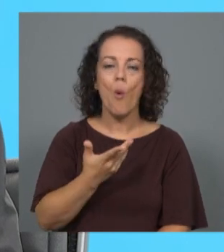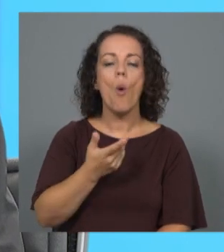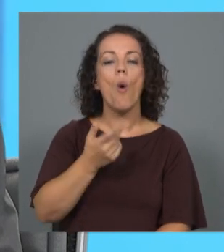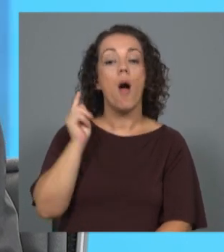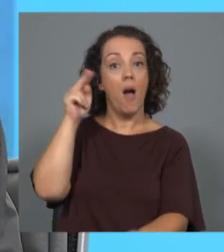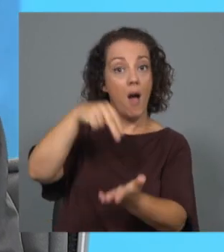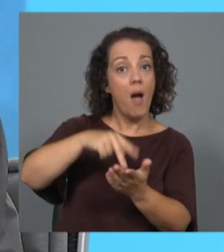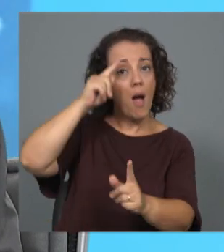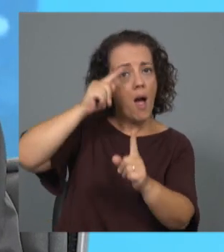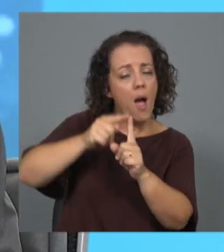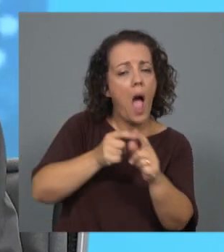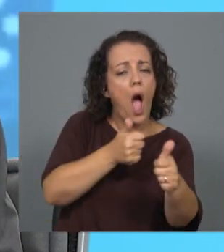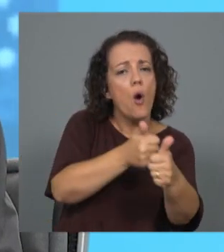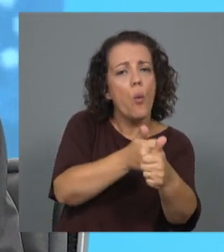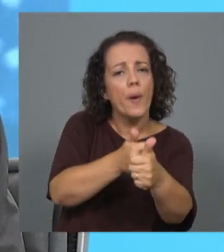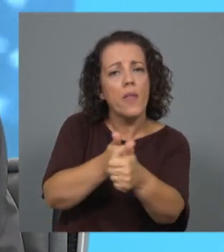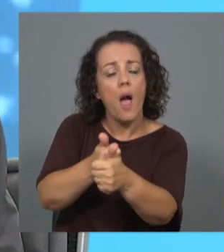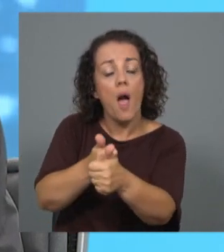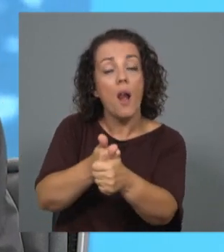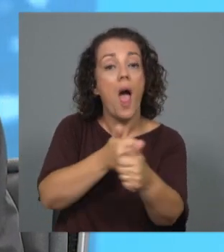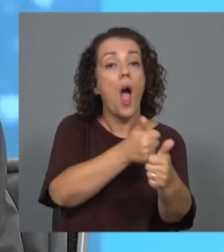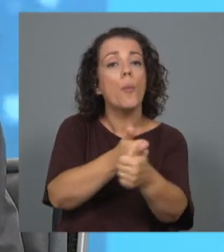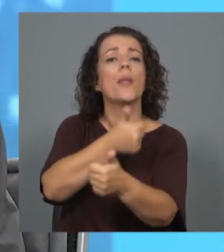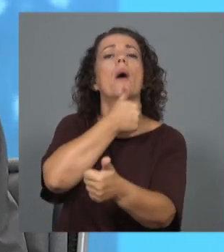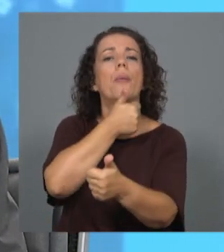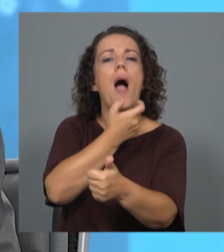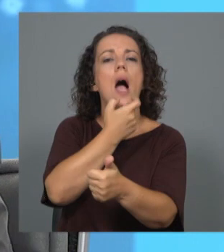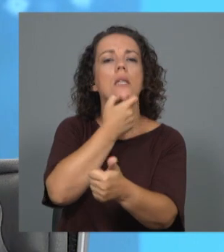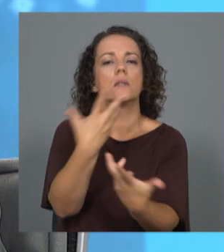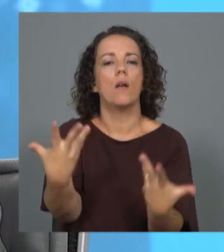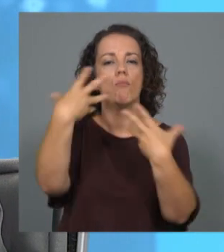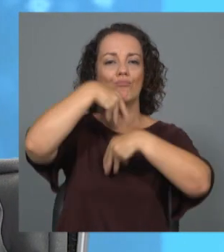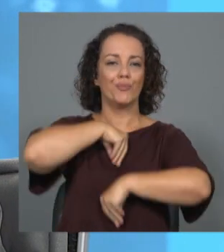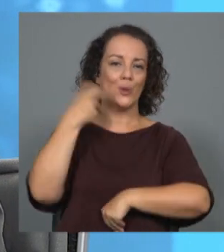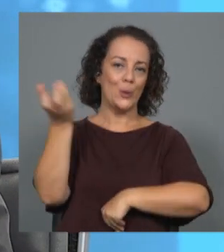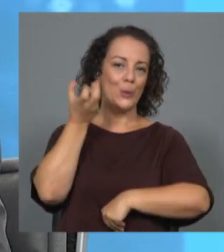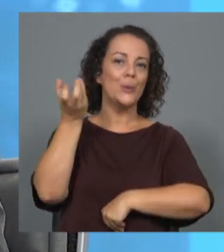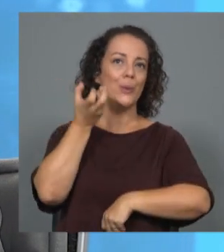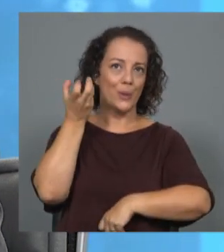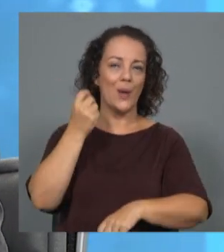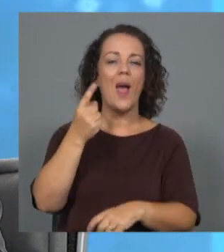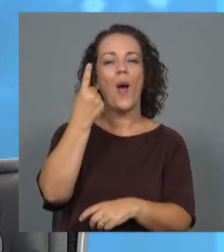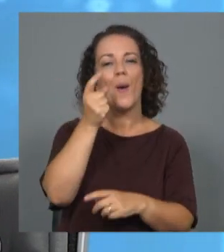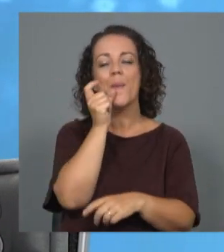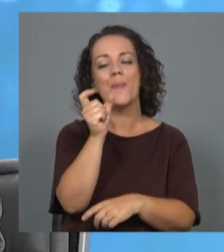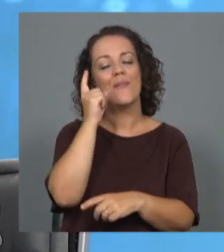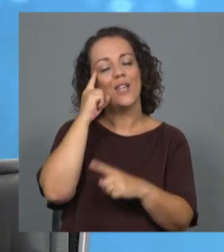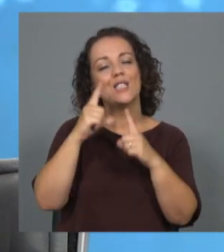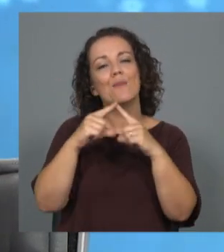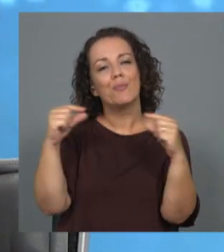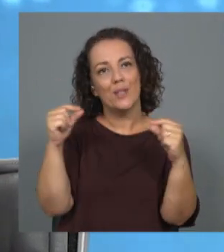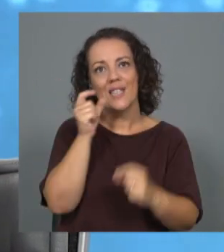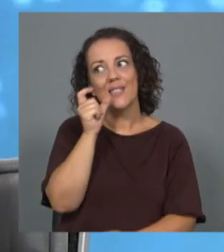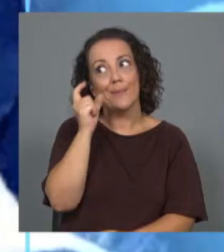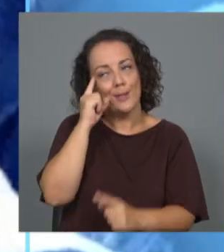necessário entrar na cultura. Eu gosto muito de um termo japonês, naturalmente, tinha que